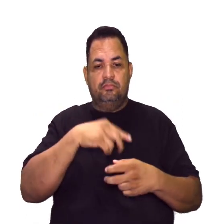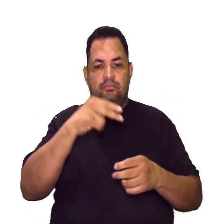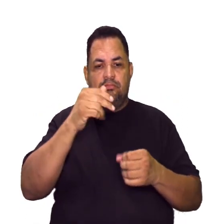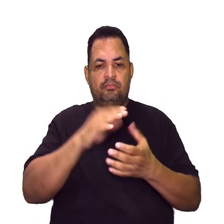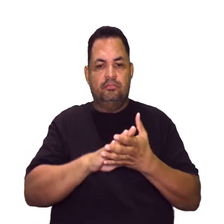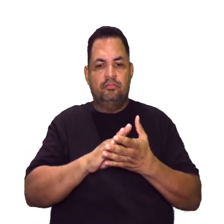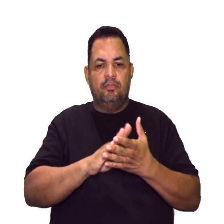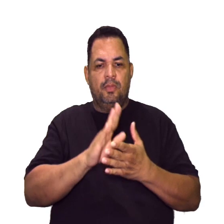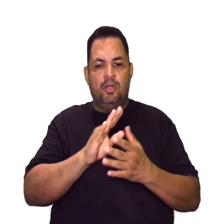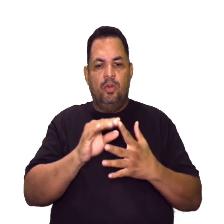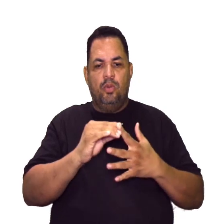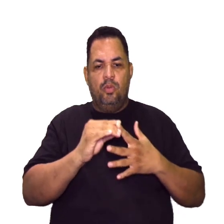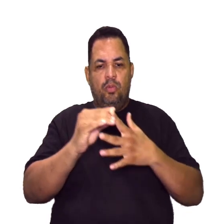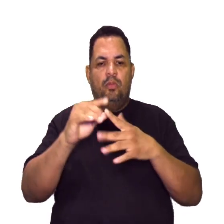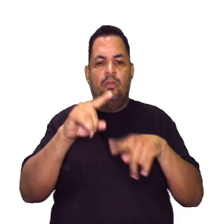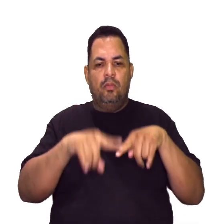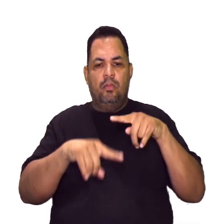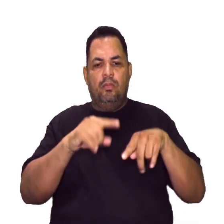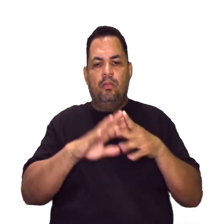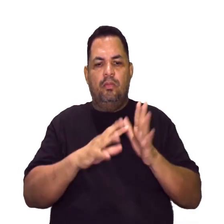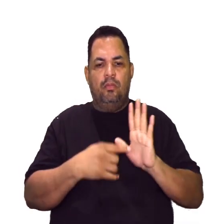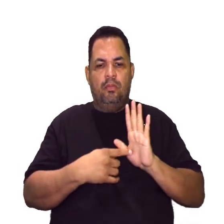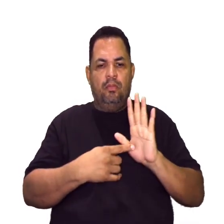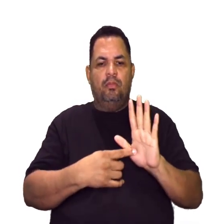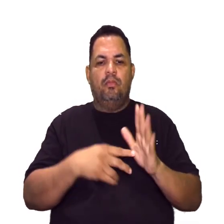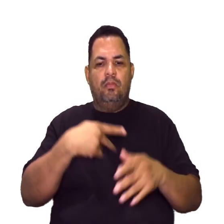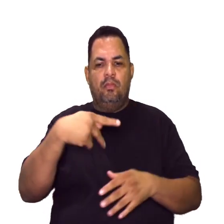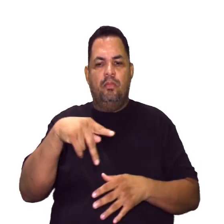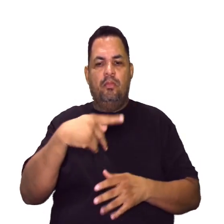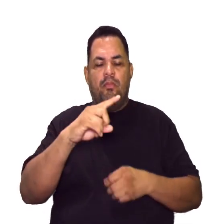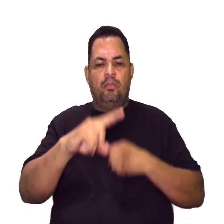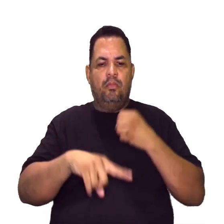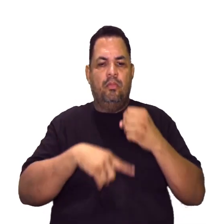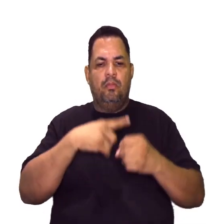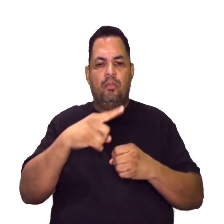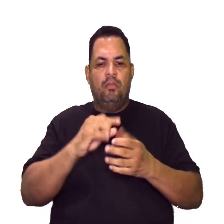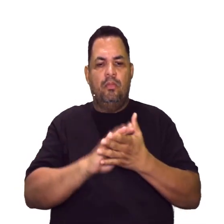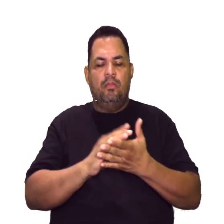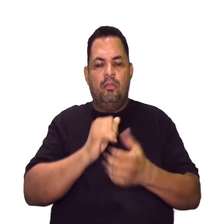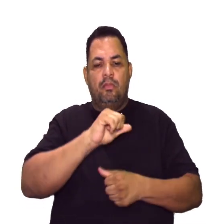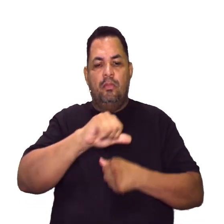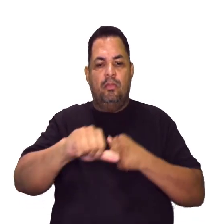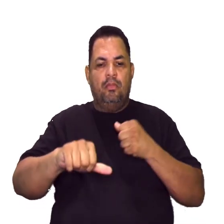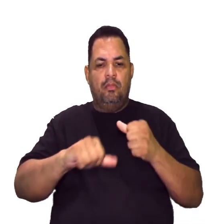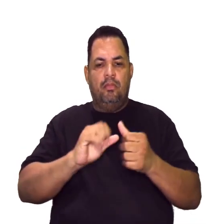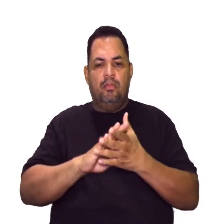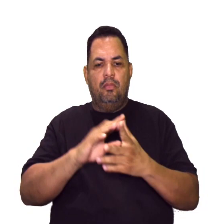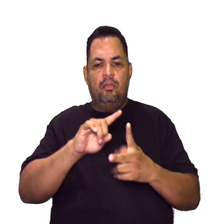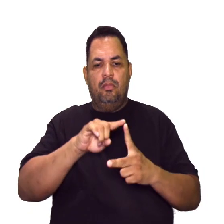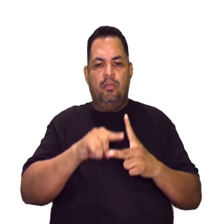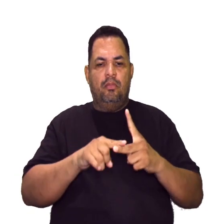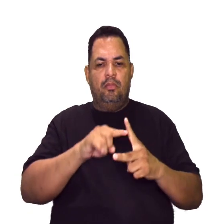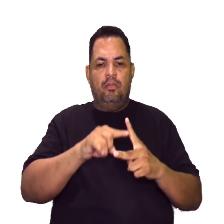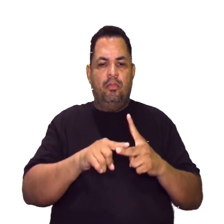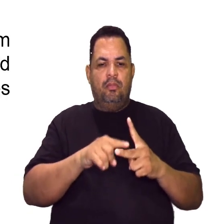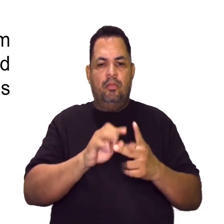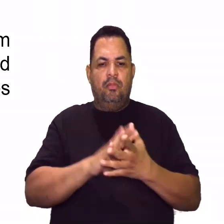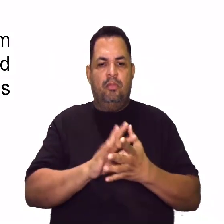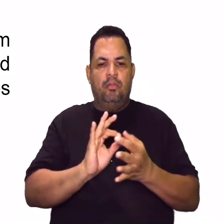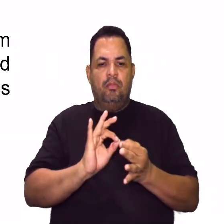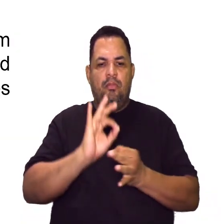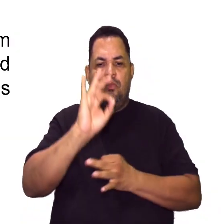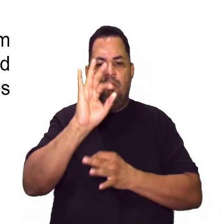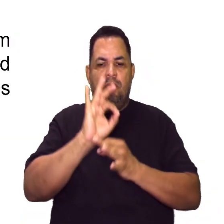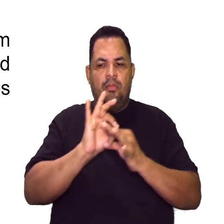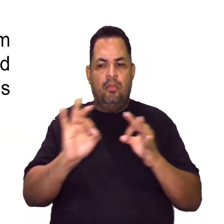ver, ele disponibiliza par de elemento central, por isso ele altera o ângulo, ou seja, a